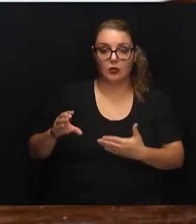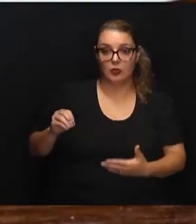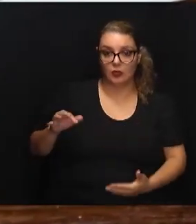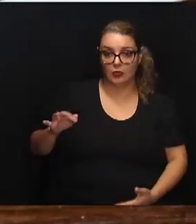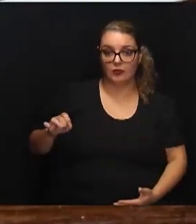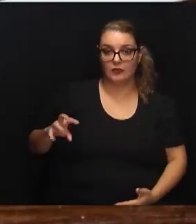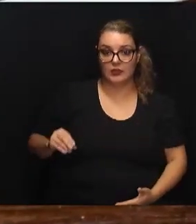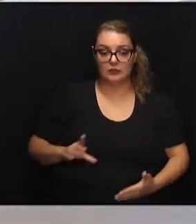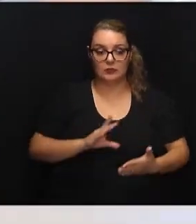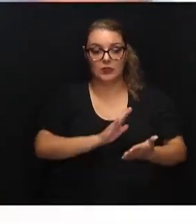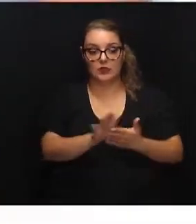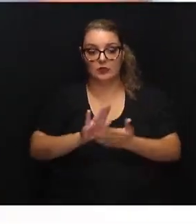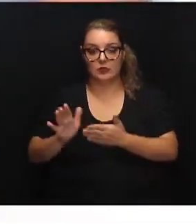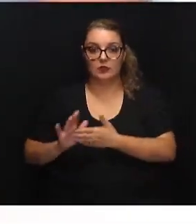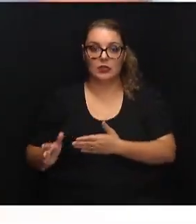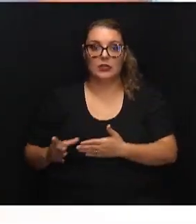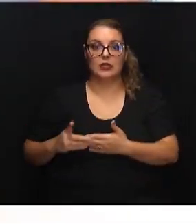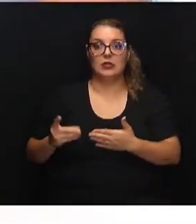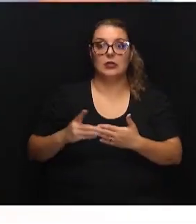saída seria a demanda.